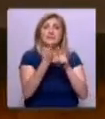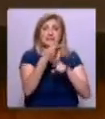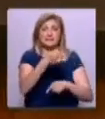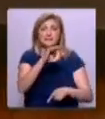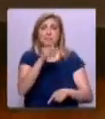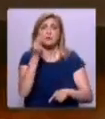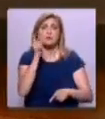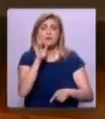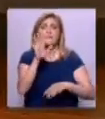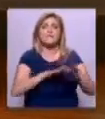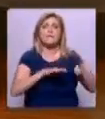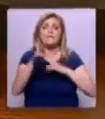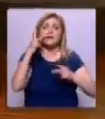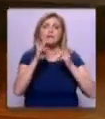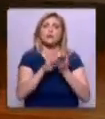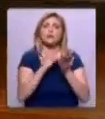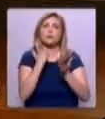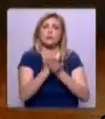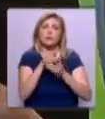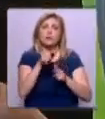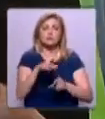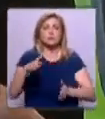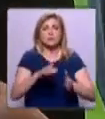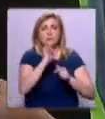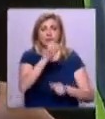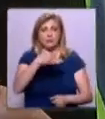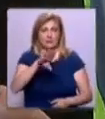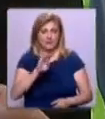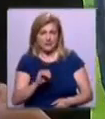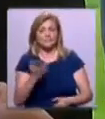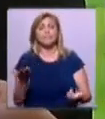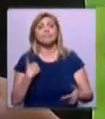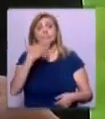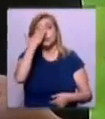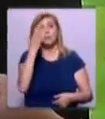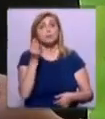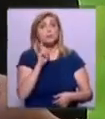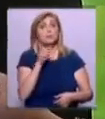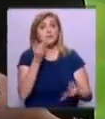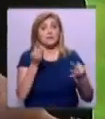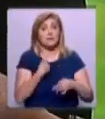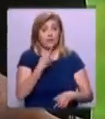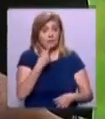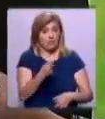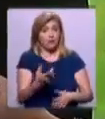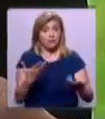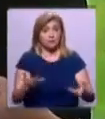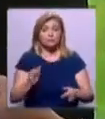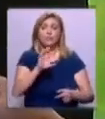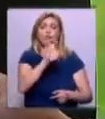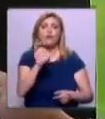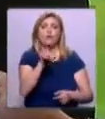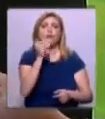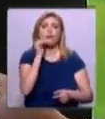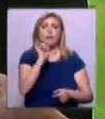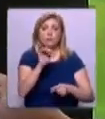essenciais para fazer uma avaliação completa do rumo do PS. Era importante que, como eu referia, que na forma que